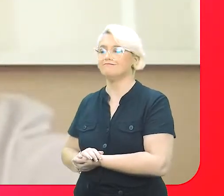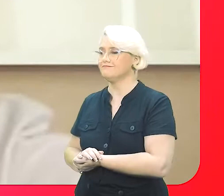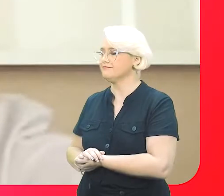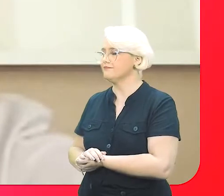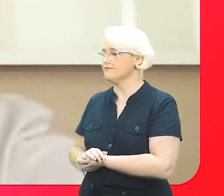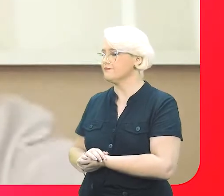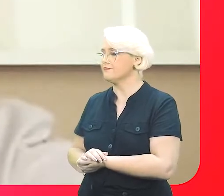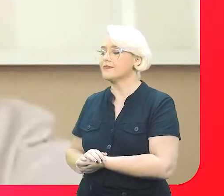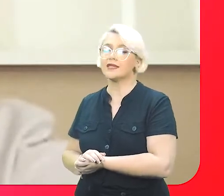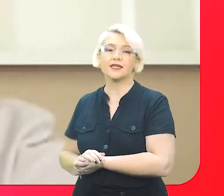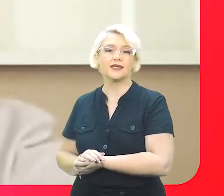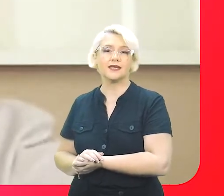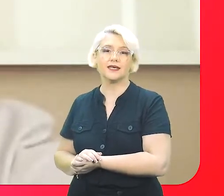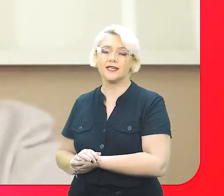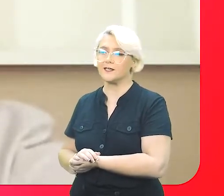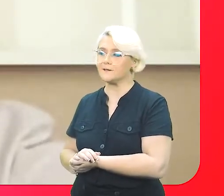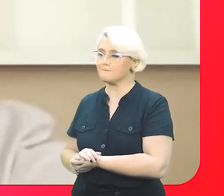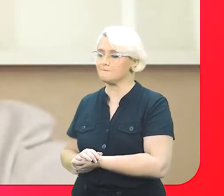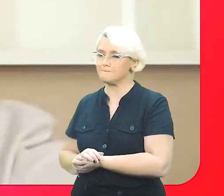Tanto que